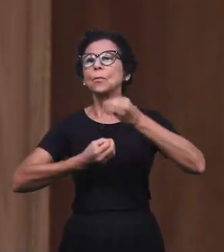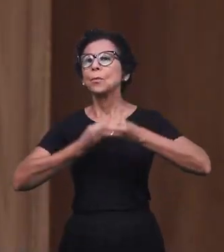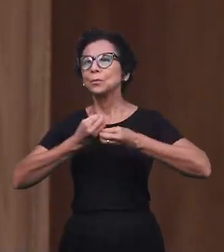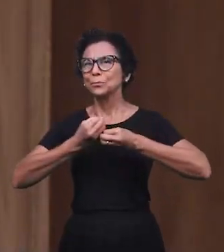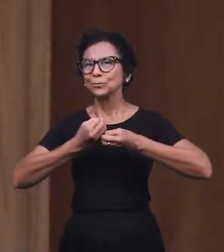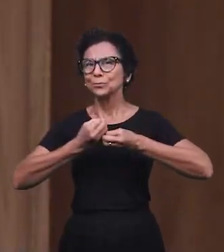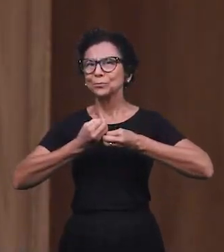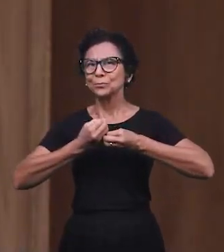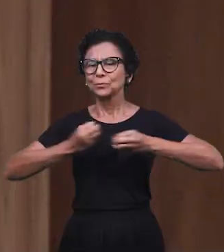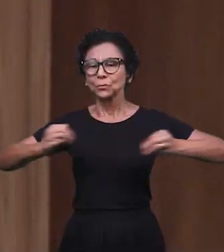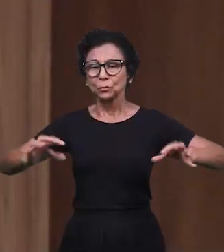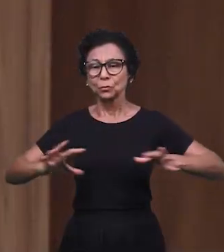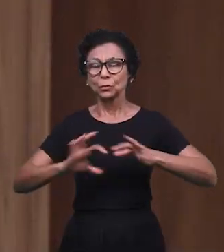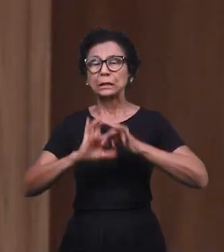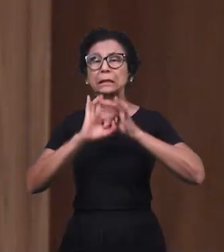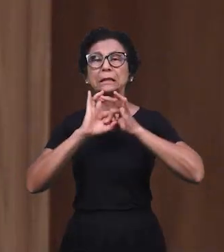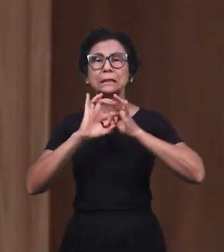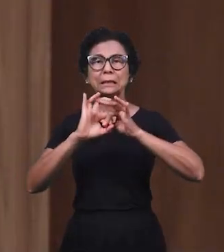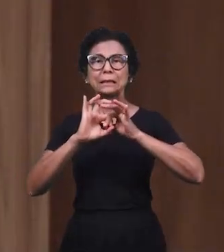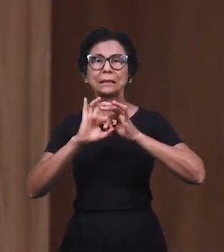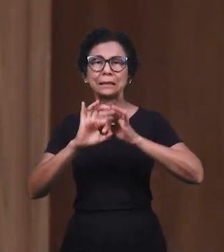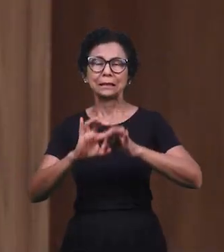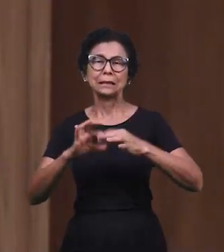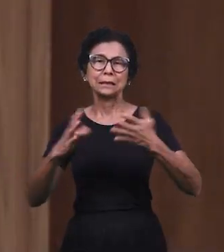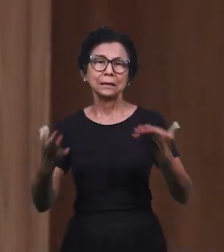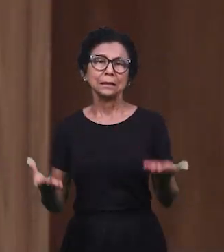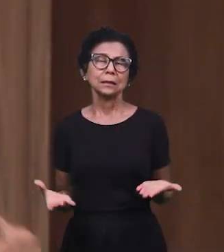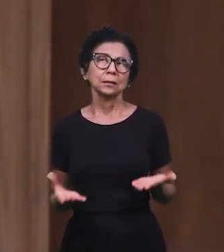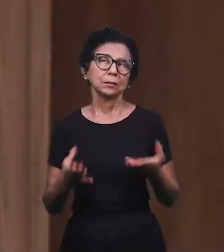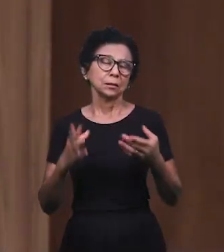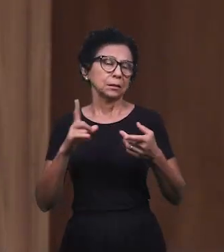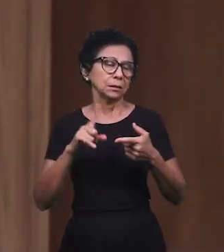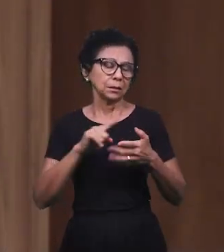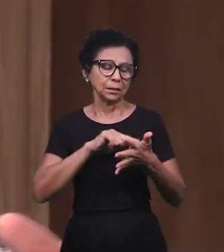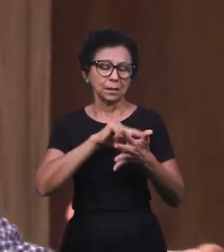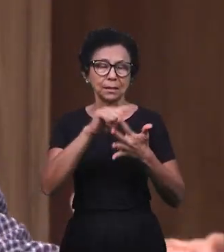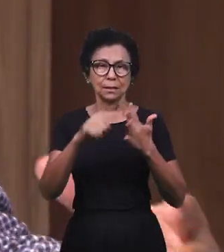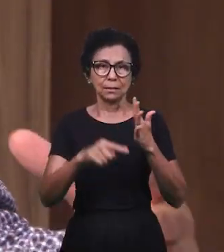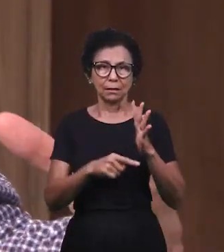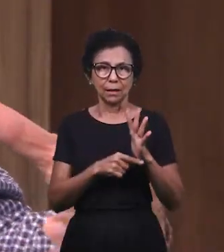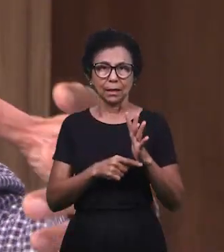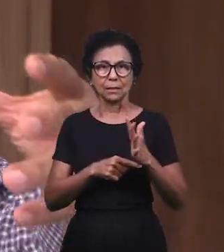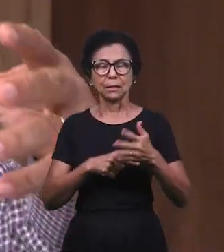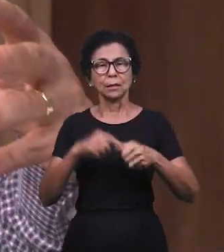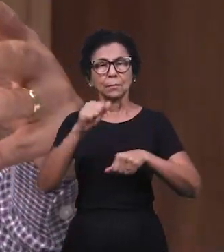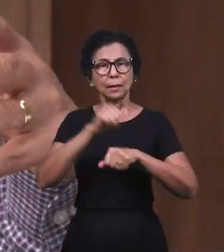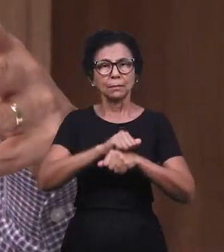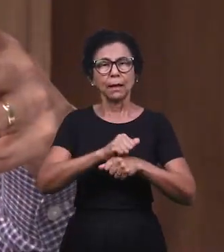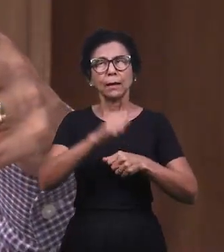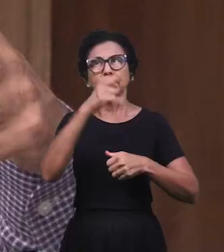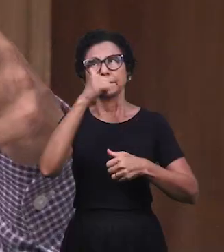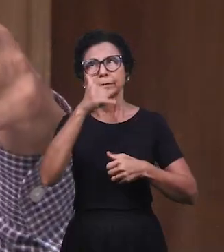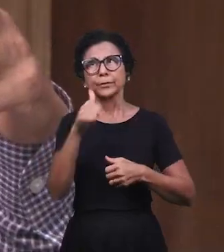permitindo que não só a matéria, a energia e o espaço, eles